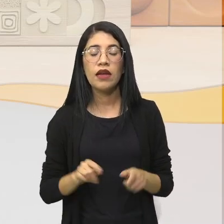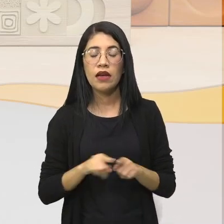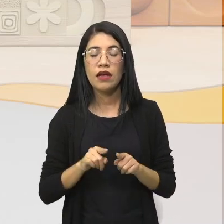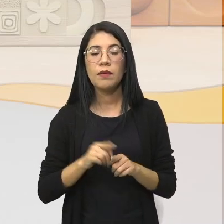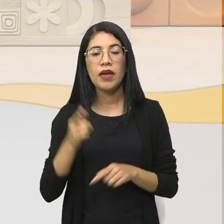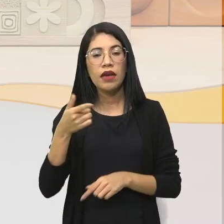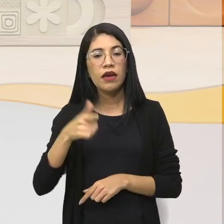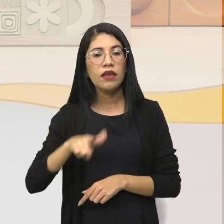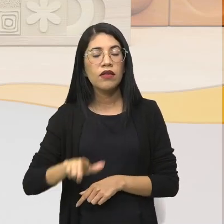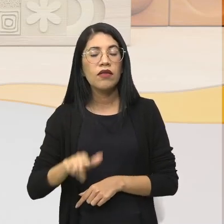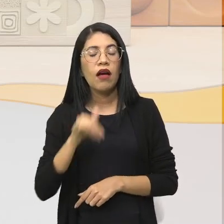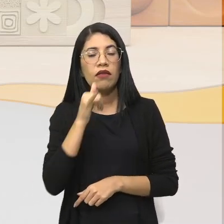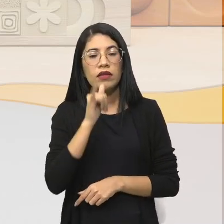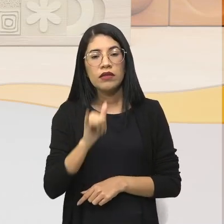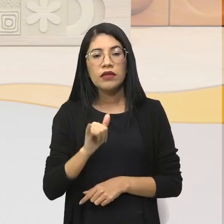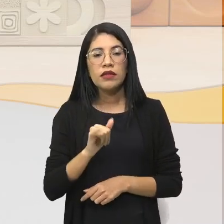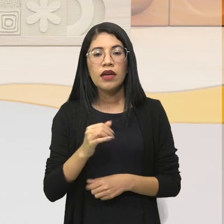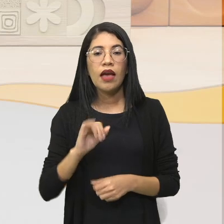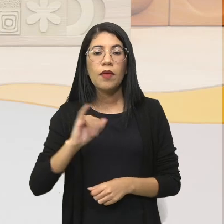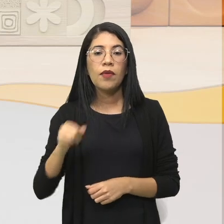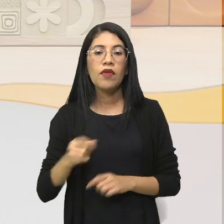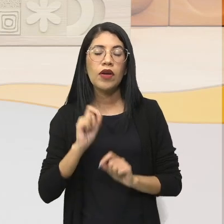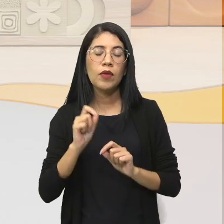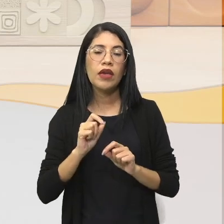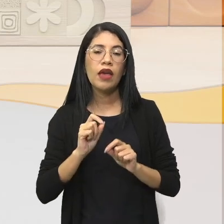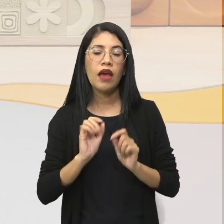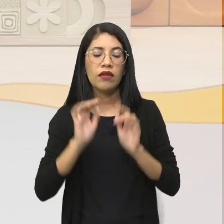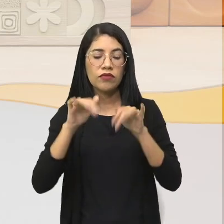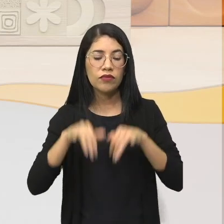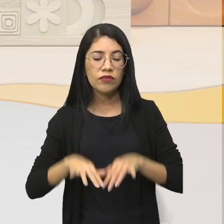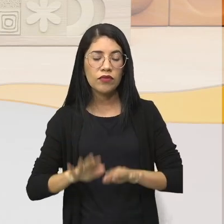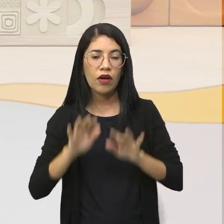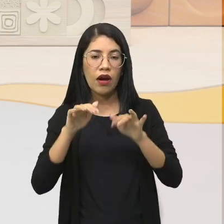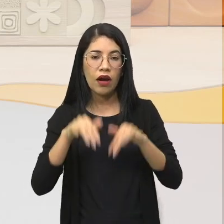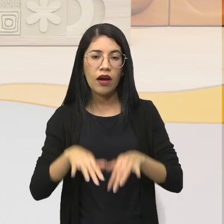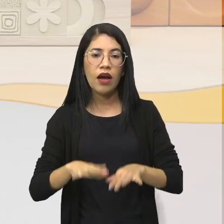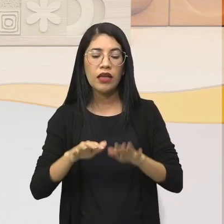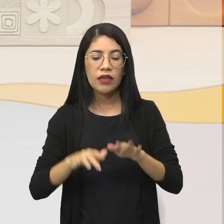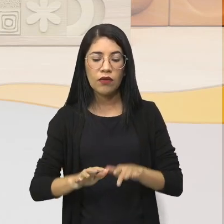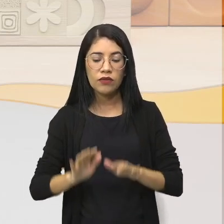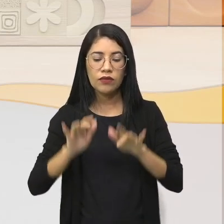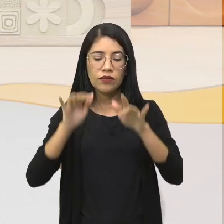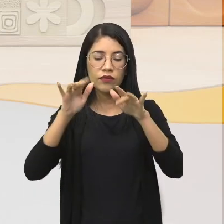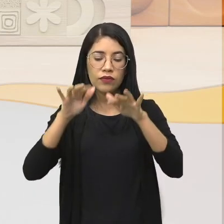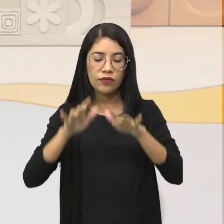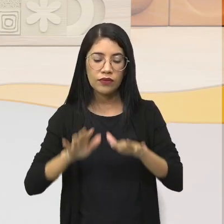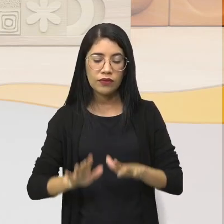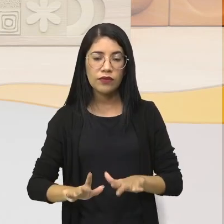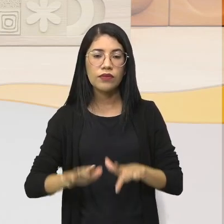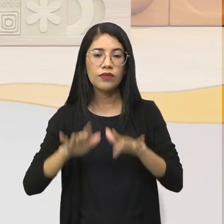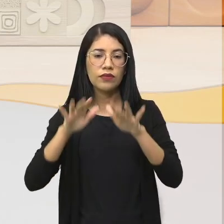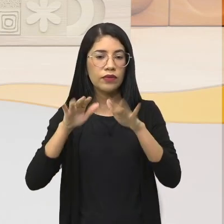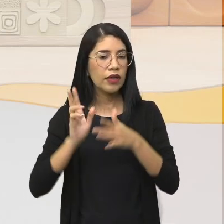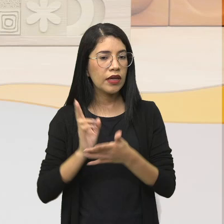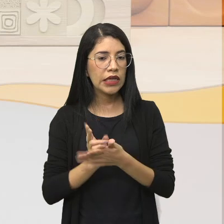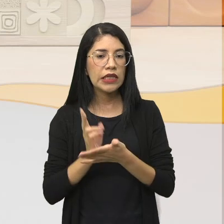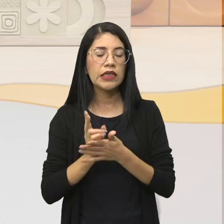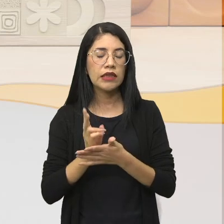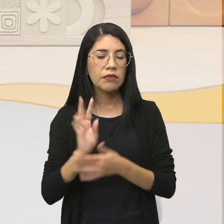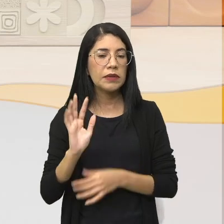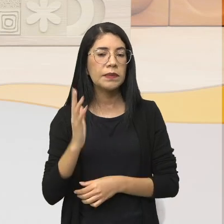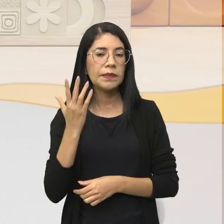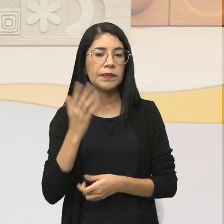também renovável, né, que aproveita o movimento das marés, o movimento de subida e descida das marés, que é constante,